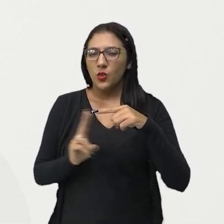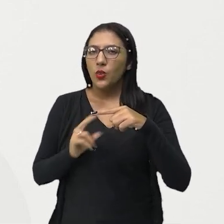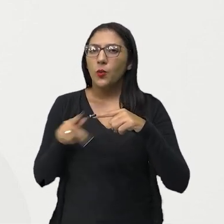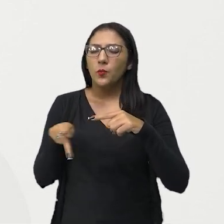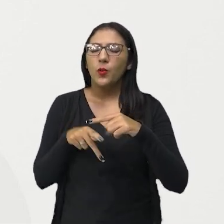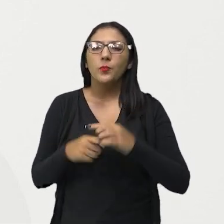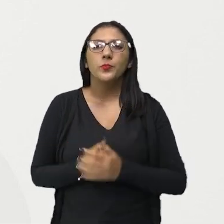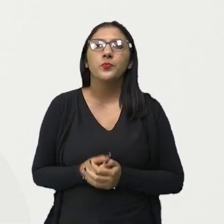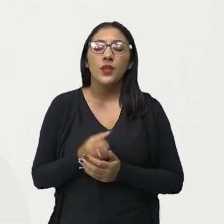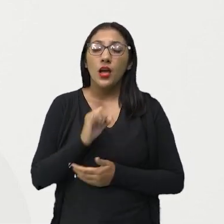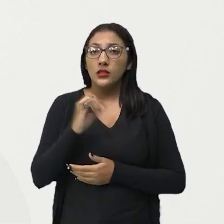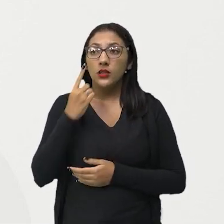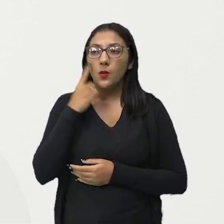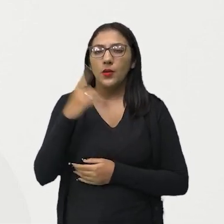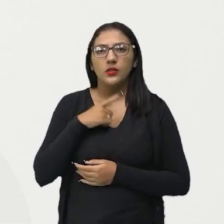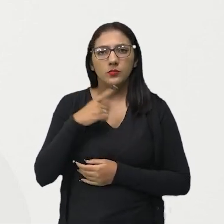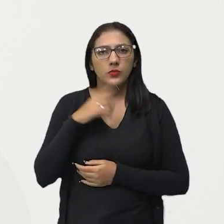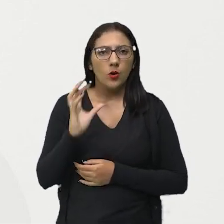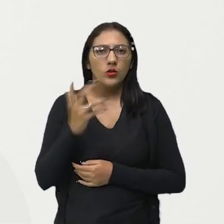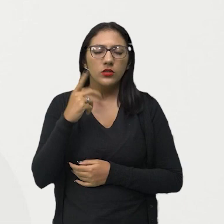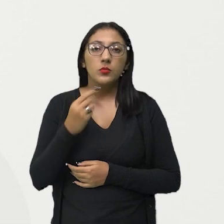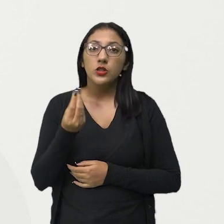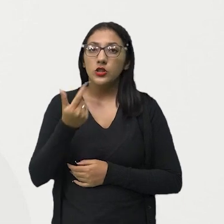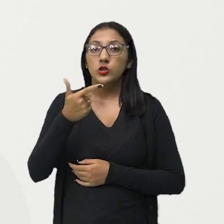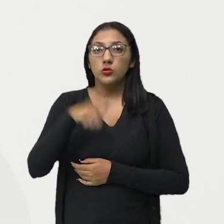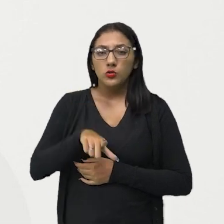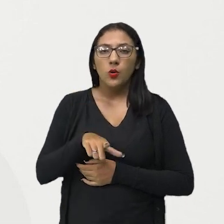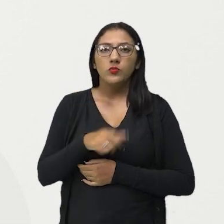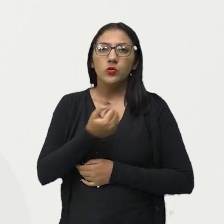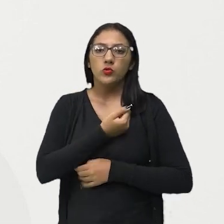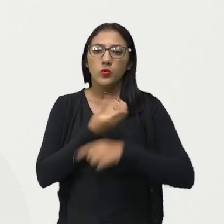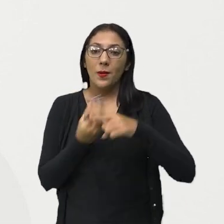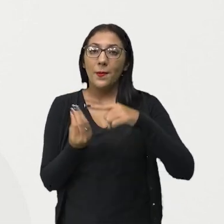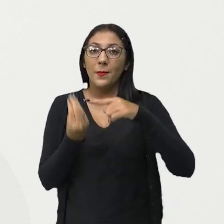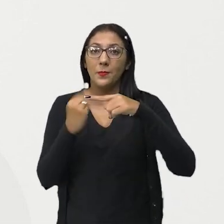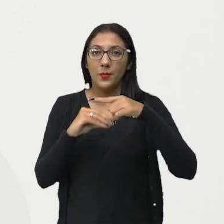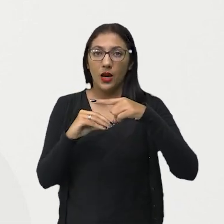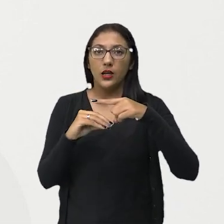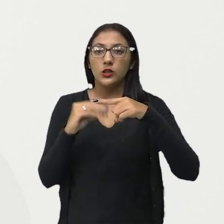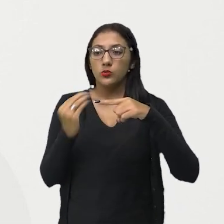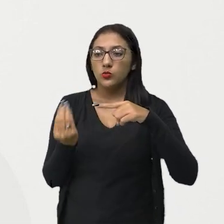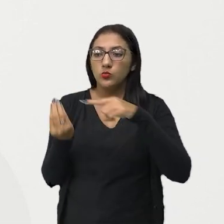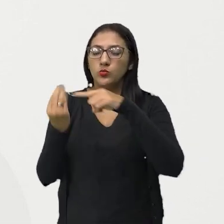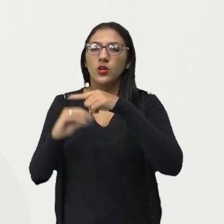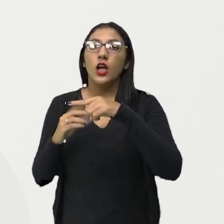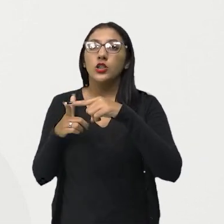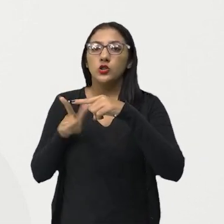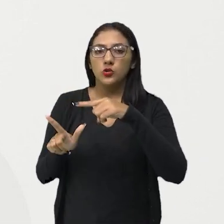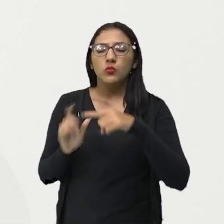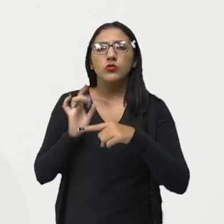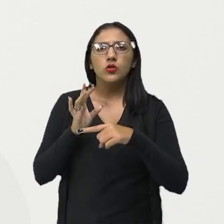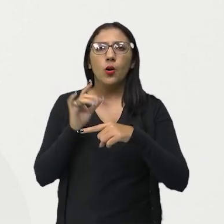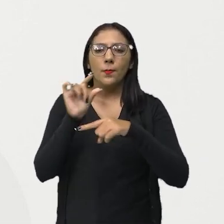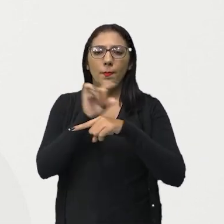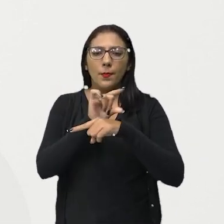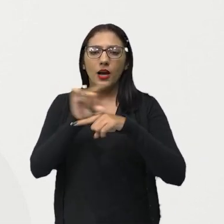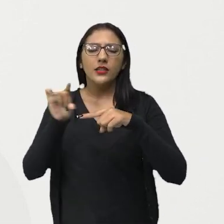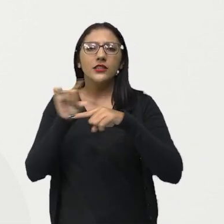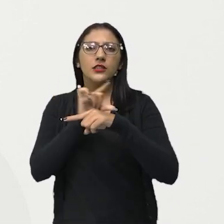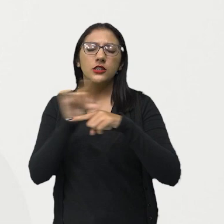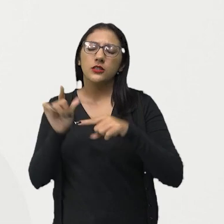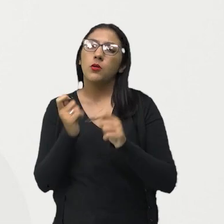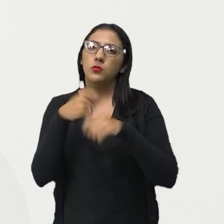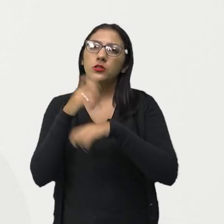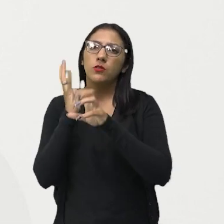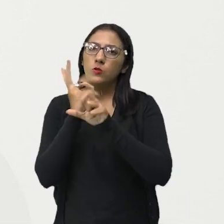gente tem aí essa situação, a gente repete o nosso denominador e realiza a operação somente com os numeradores,